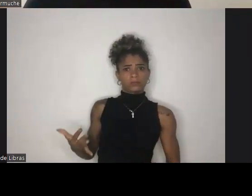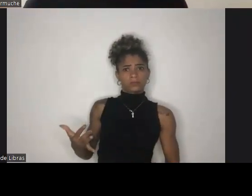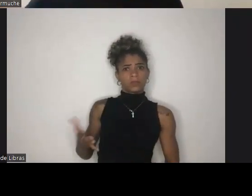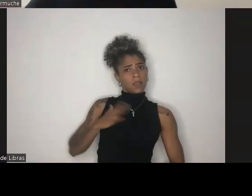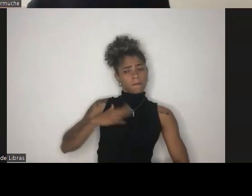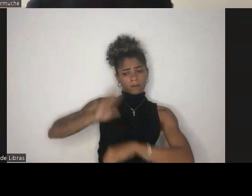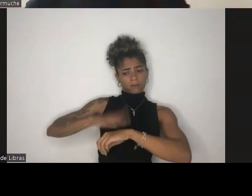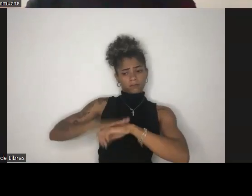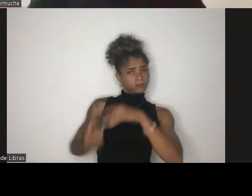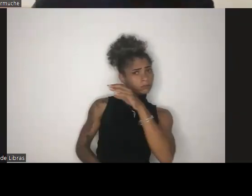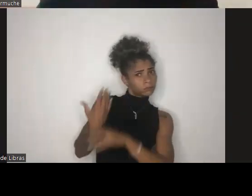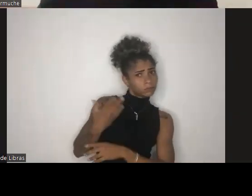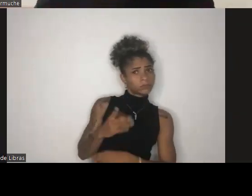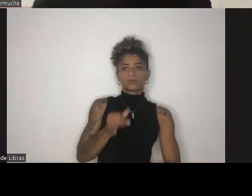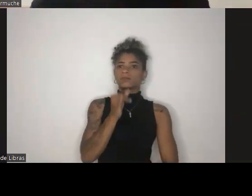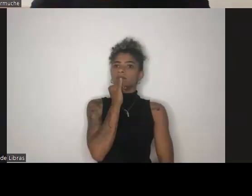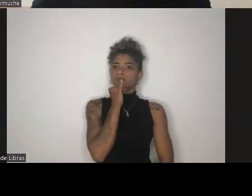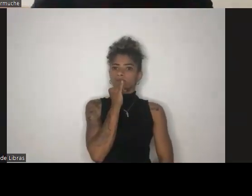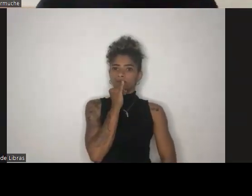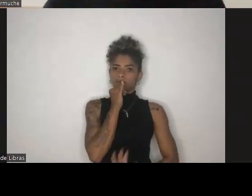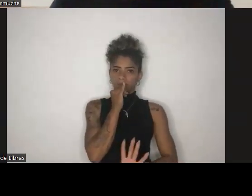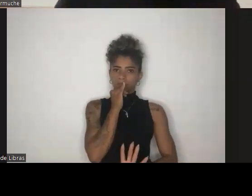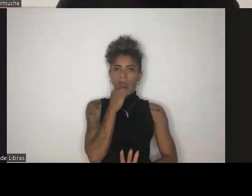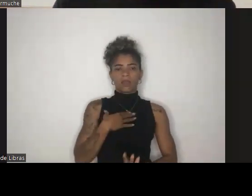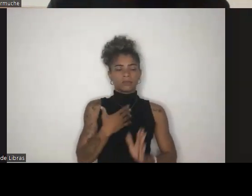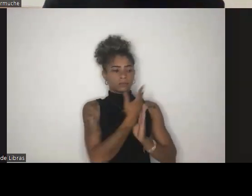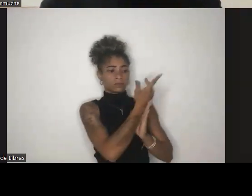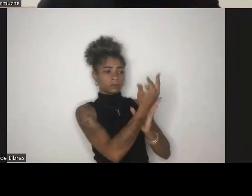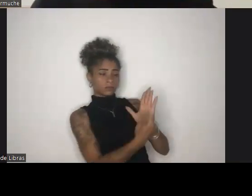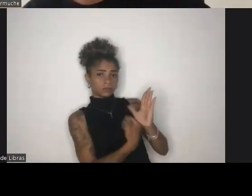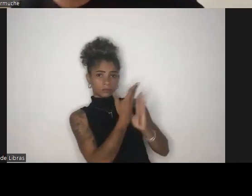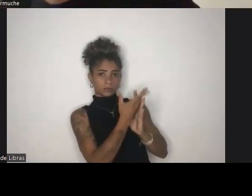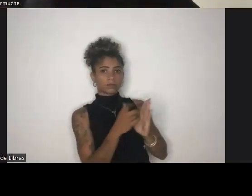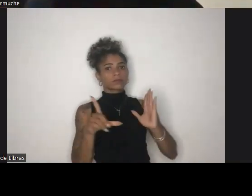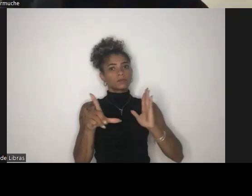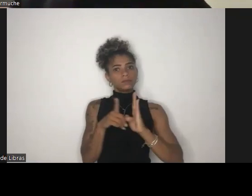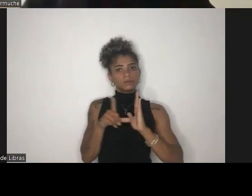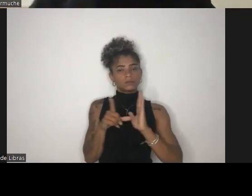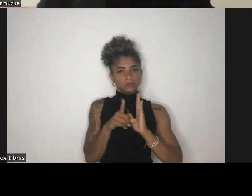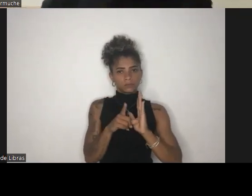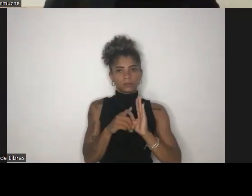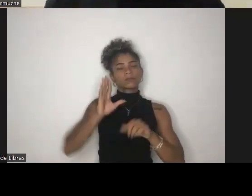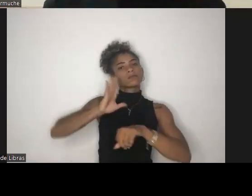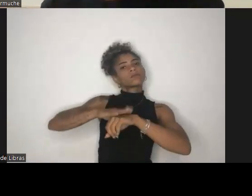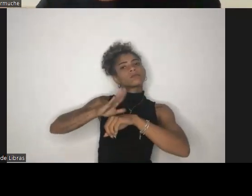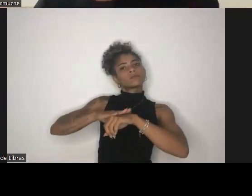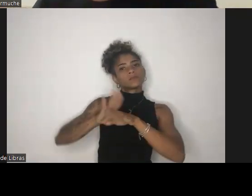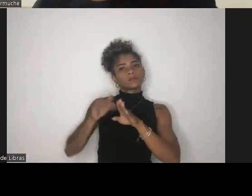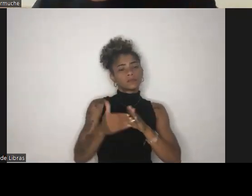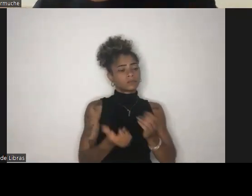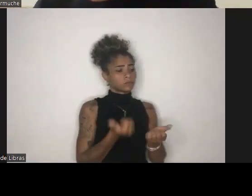então por exemplo eu fiz esse desenho de uma loja de atendimento para entregadores